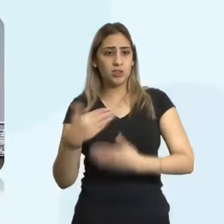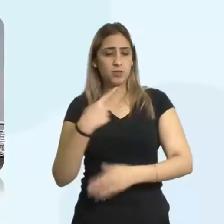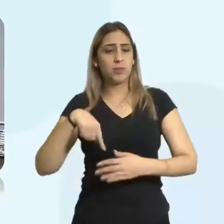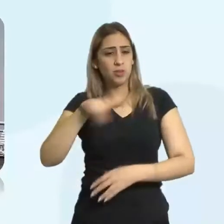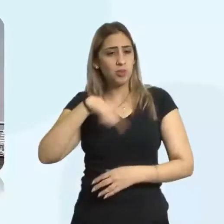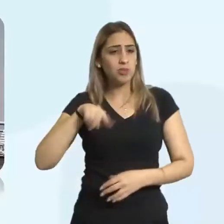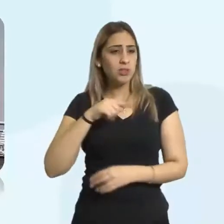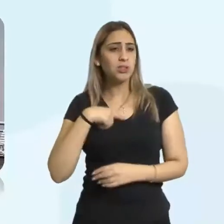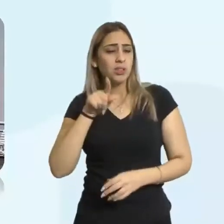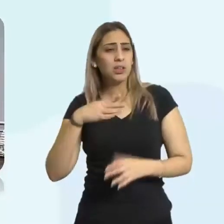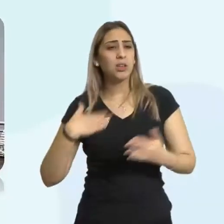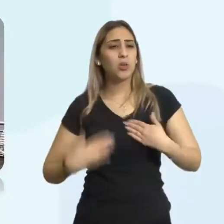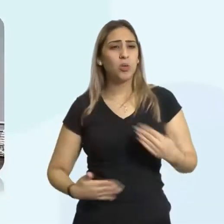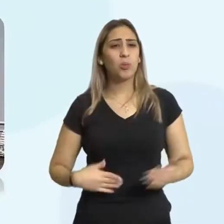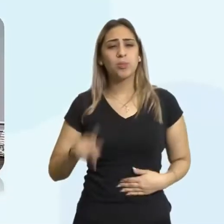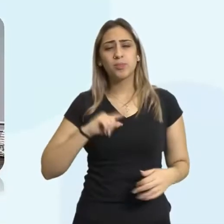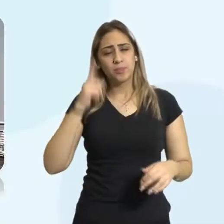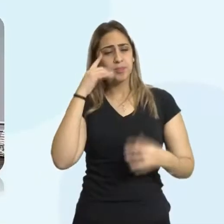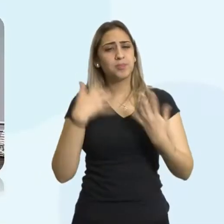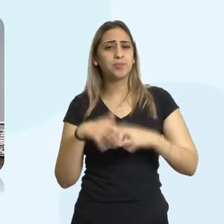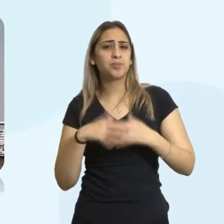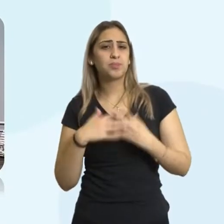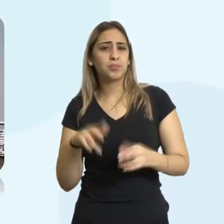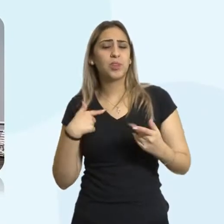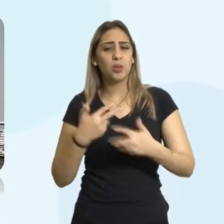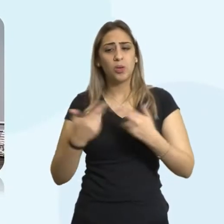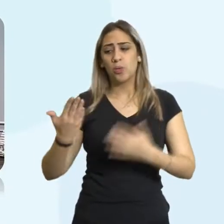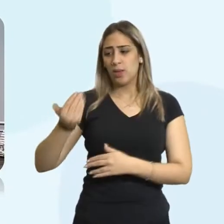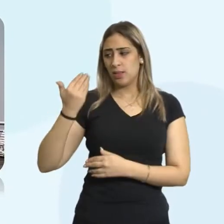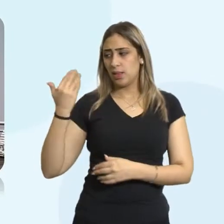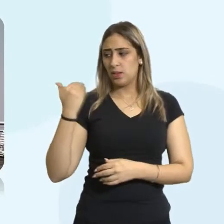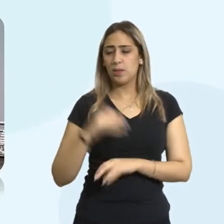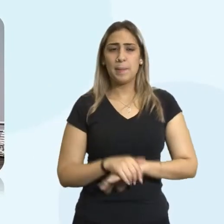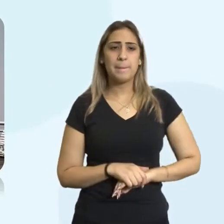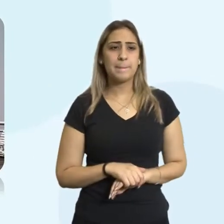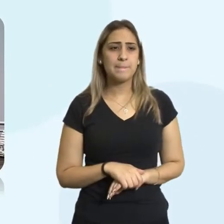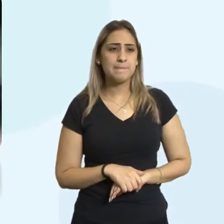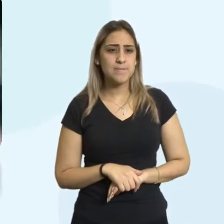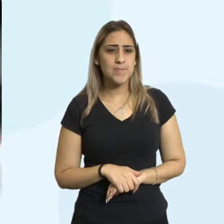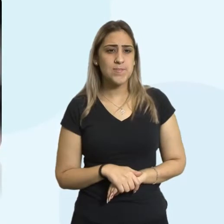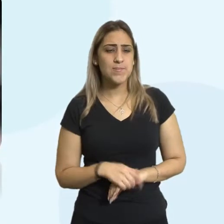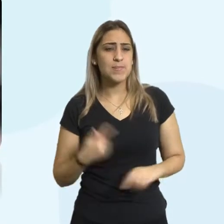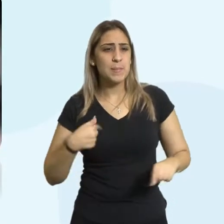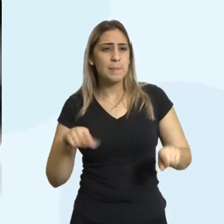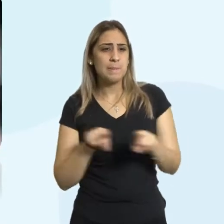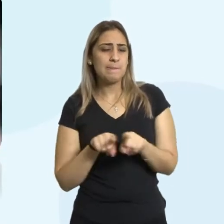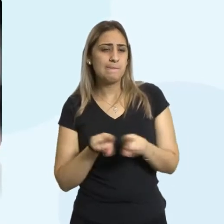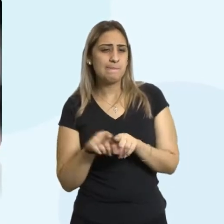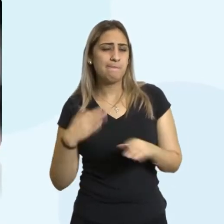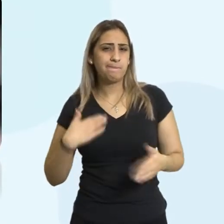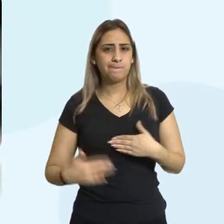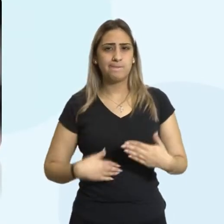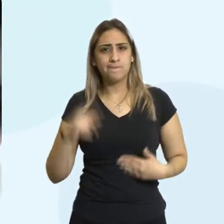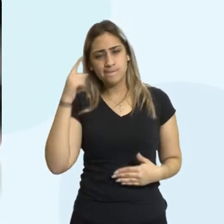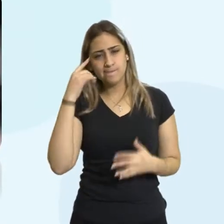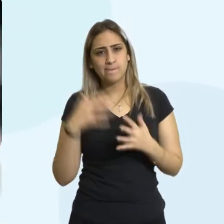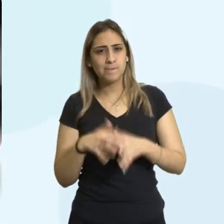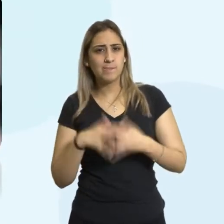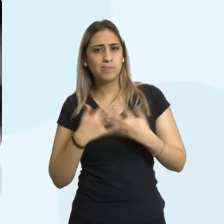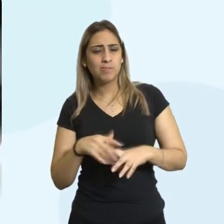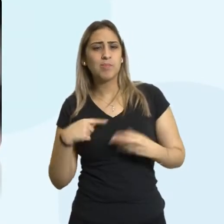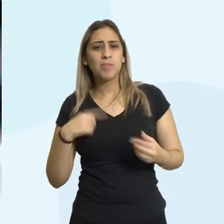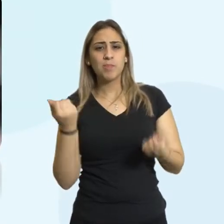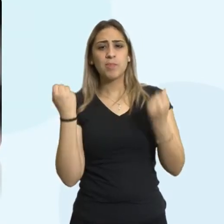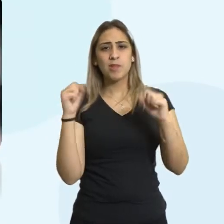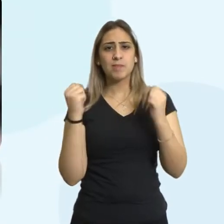daquele corpo pensado não só nossa cidade com uma uma anterior favor produção é mas também o corpo pensaram no mundo do